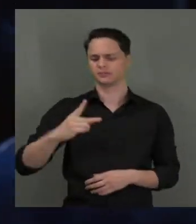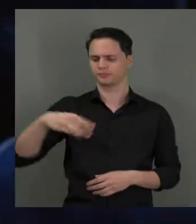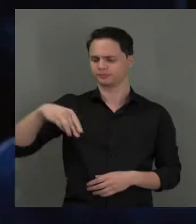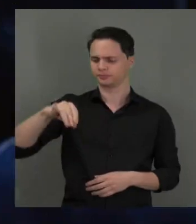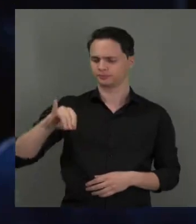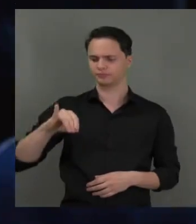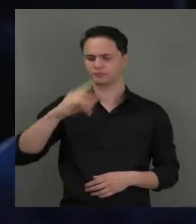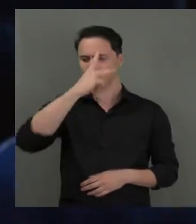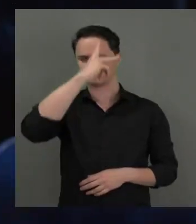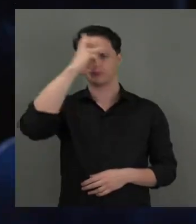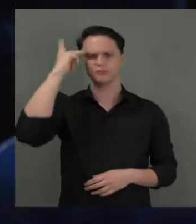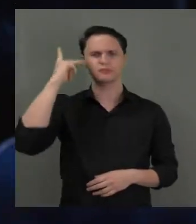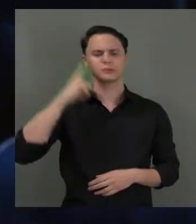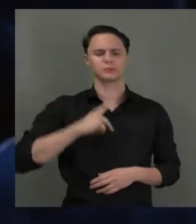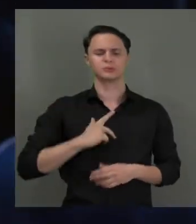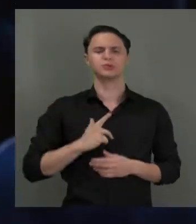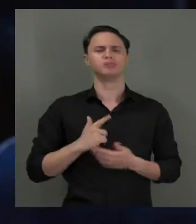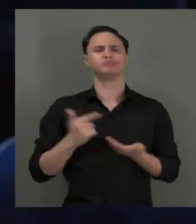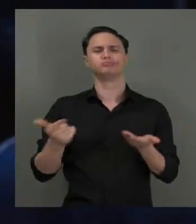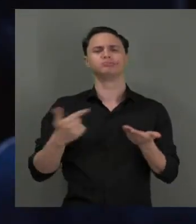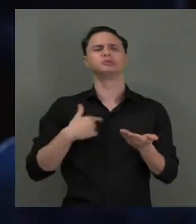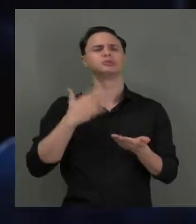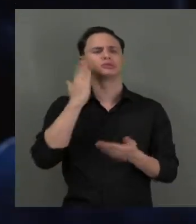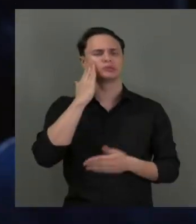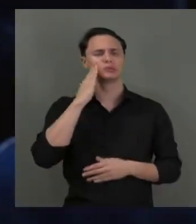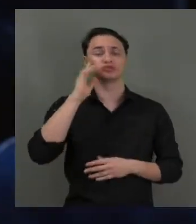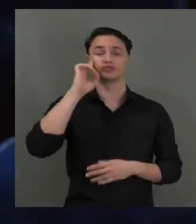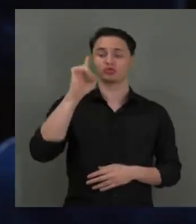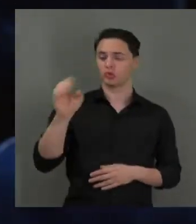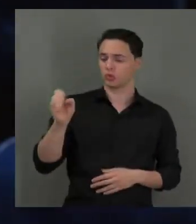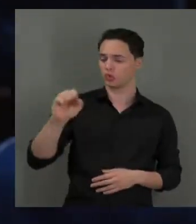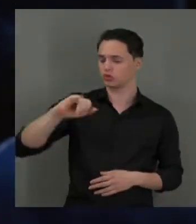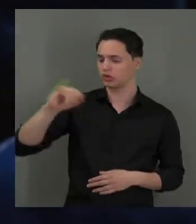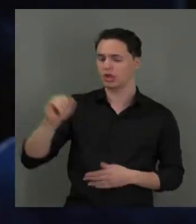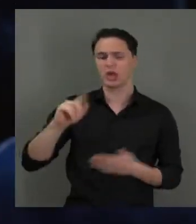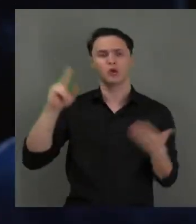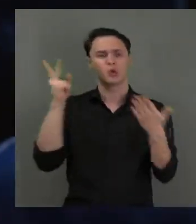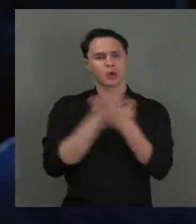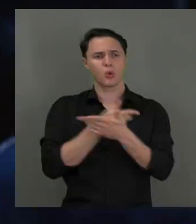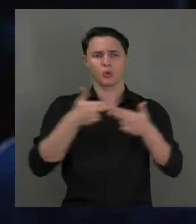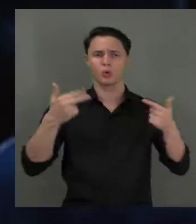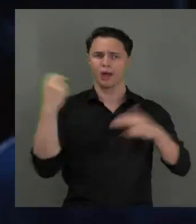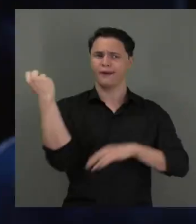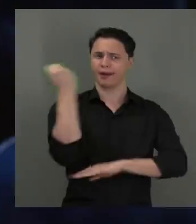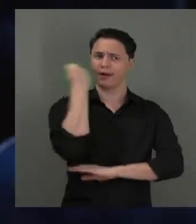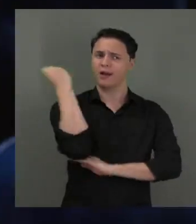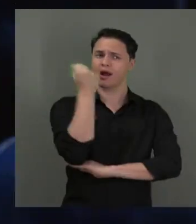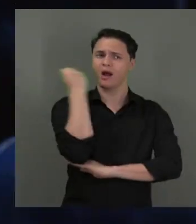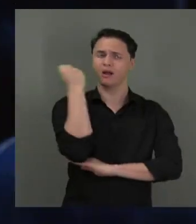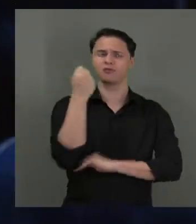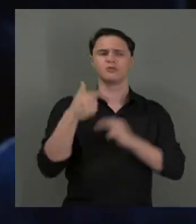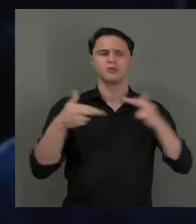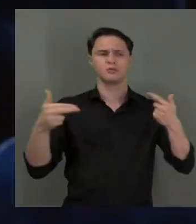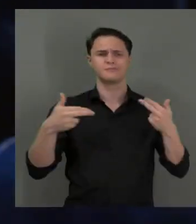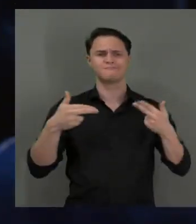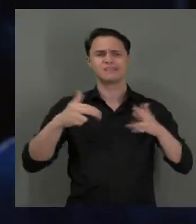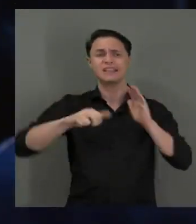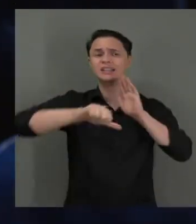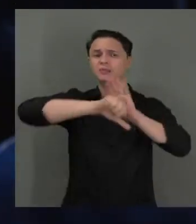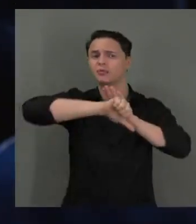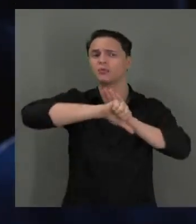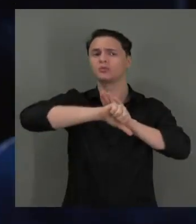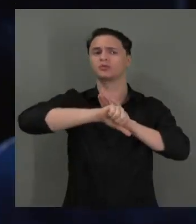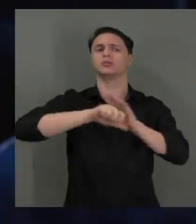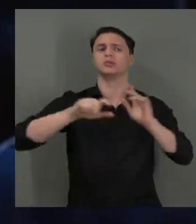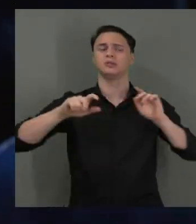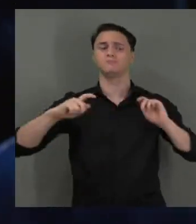se negou a reconhecer que no dia 8 de janeiro aconteceram fatos graves, condutas criminosas, que podem